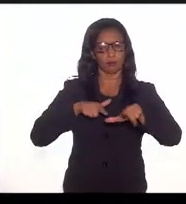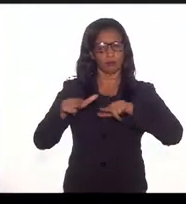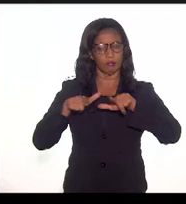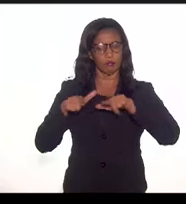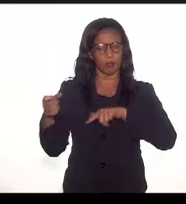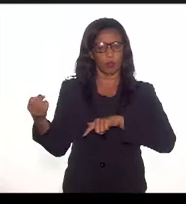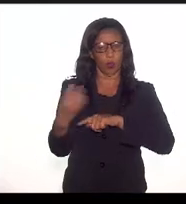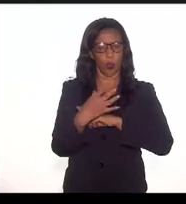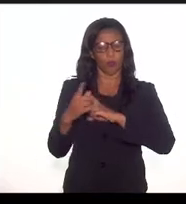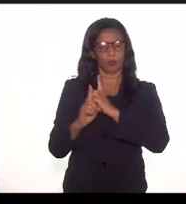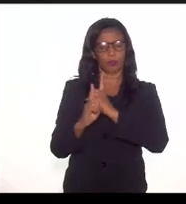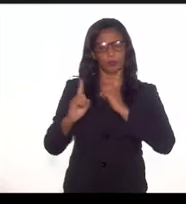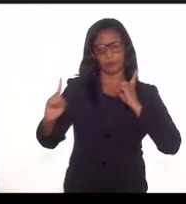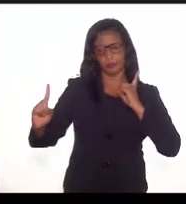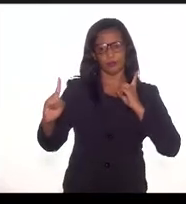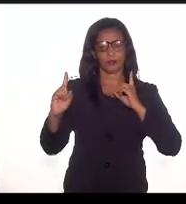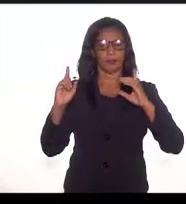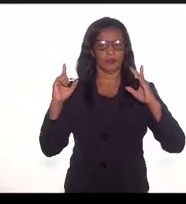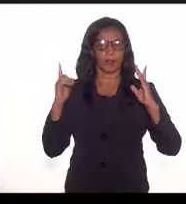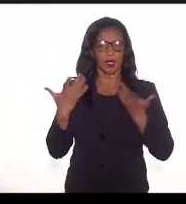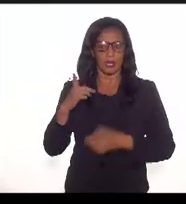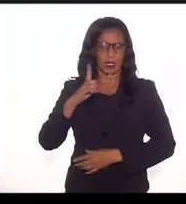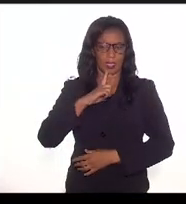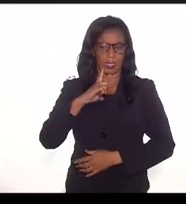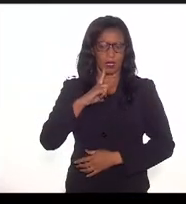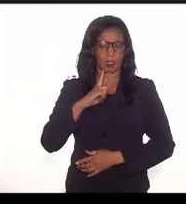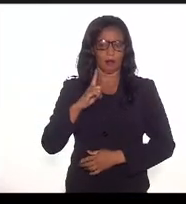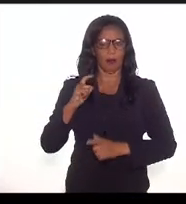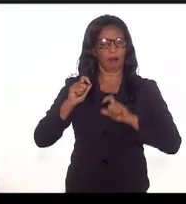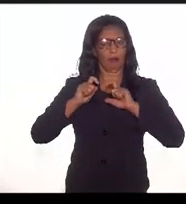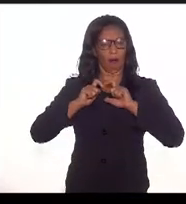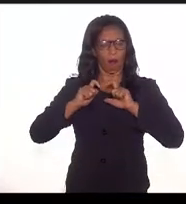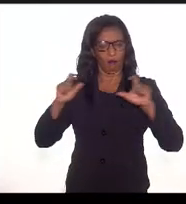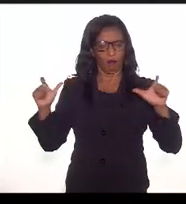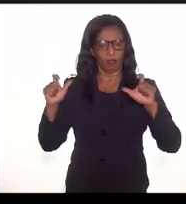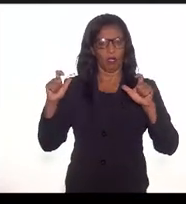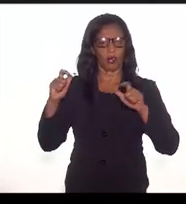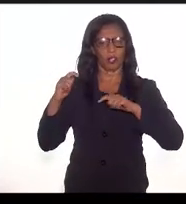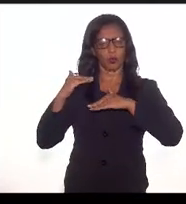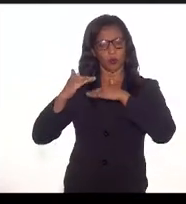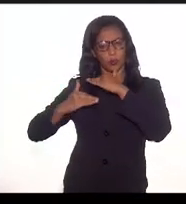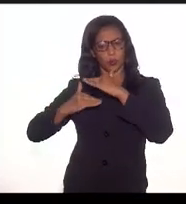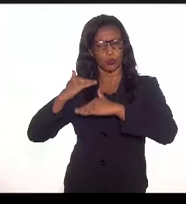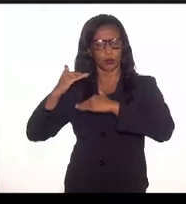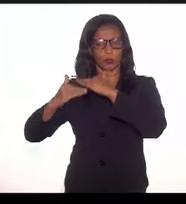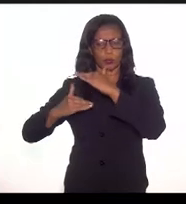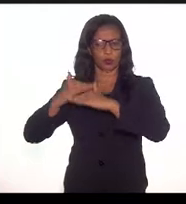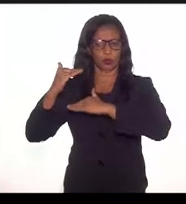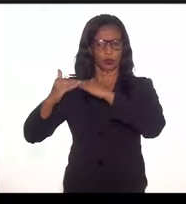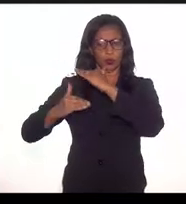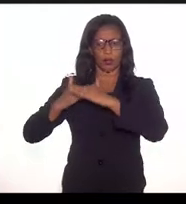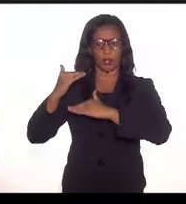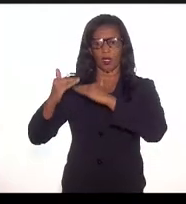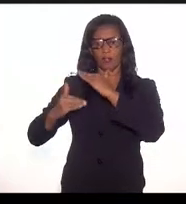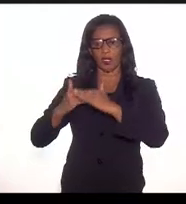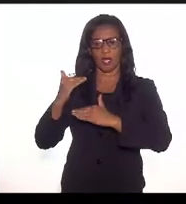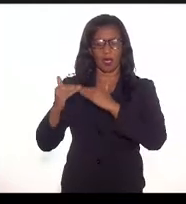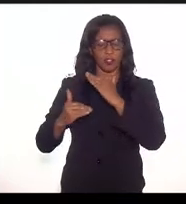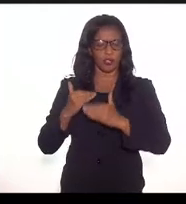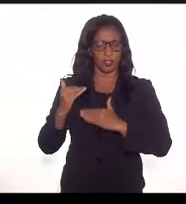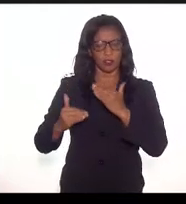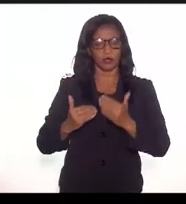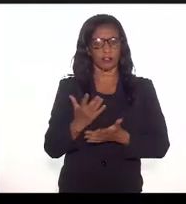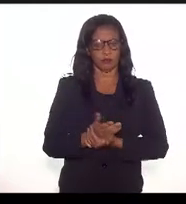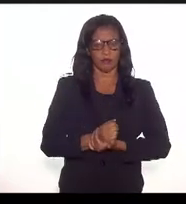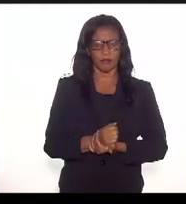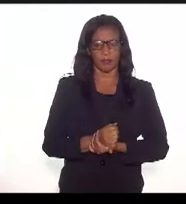trabalho remoto, e tendo em vista que havia um grande passivo de processos físicos na Codim para análise e